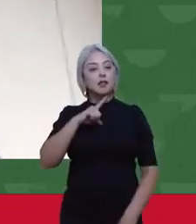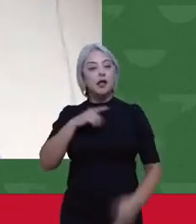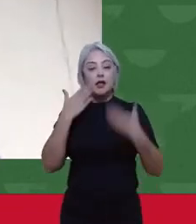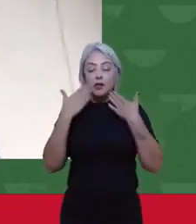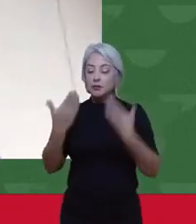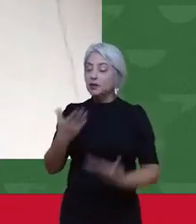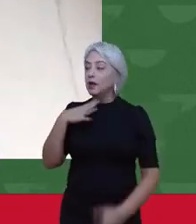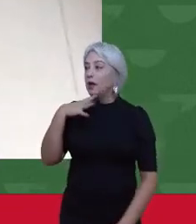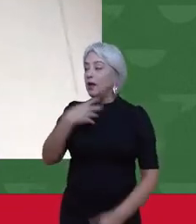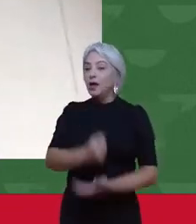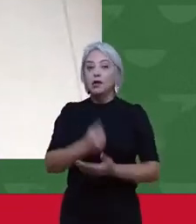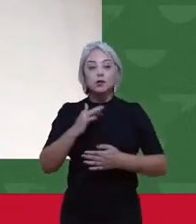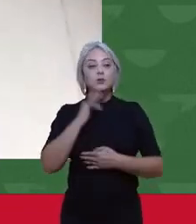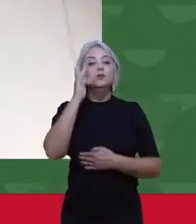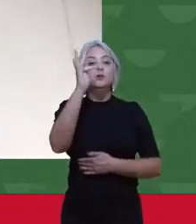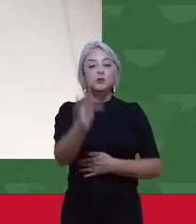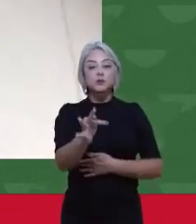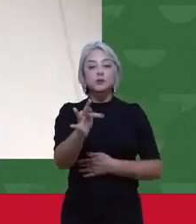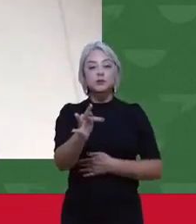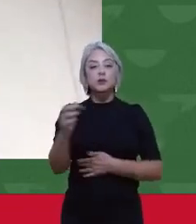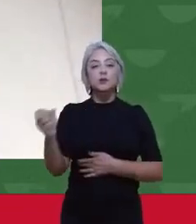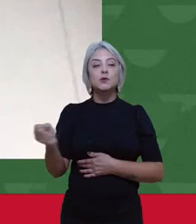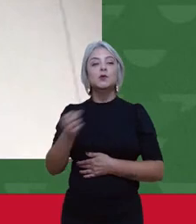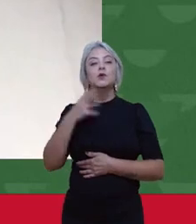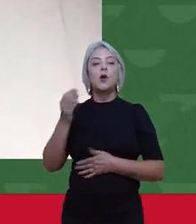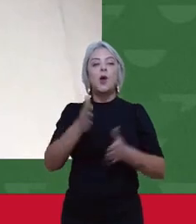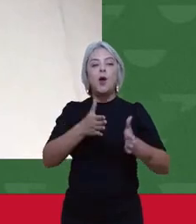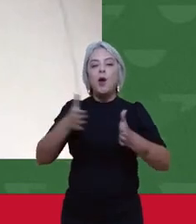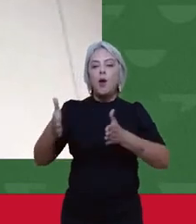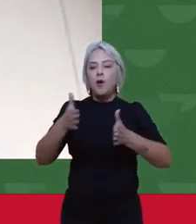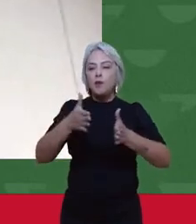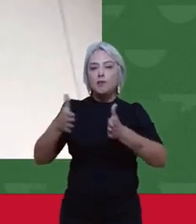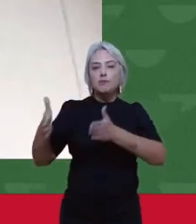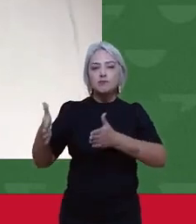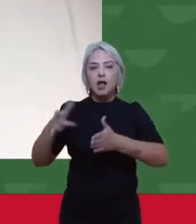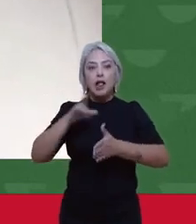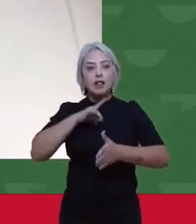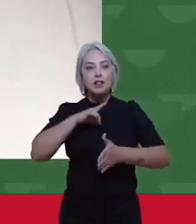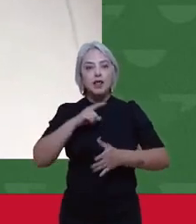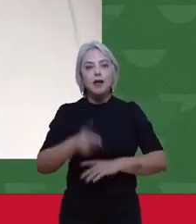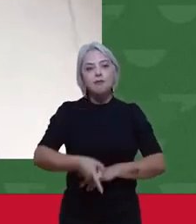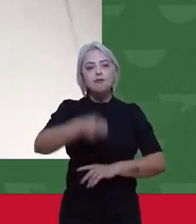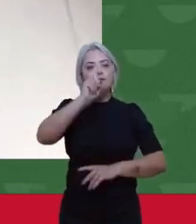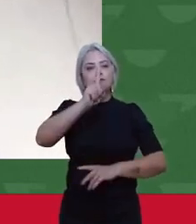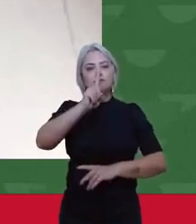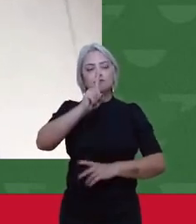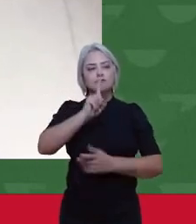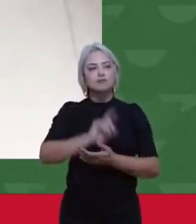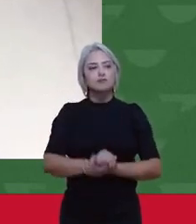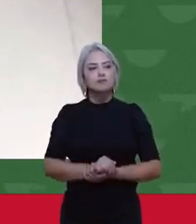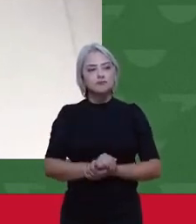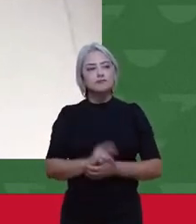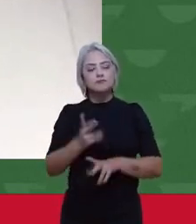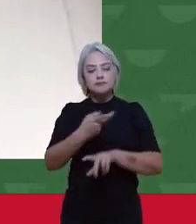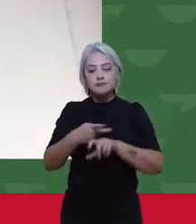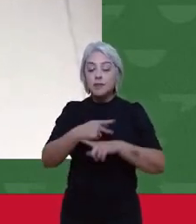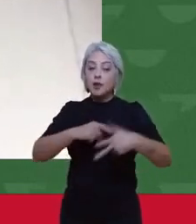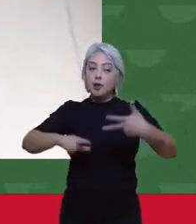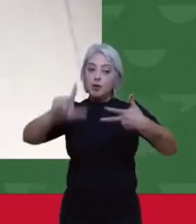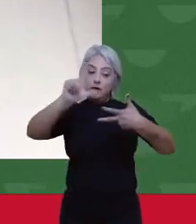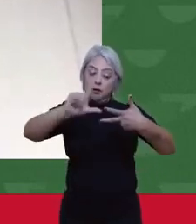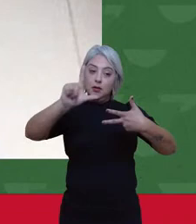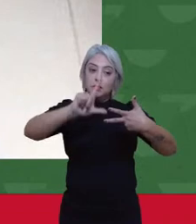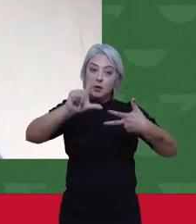Eu acredito que para o futuro, nesses novos períodos que a gente tem que ter, primeiro, buscar um